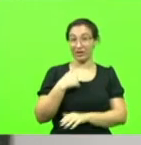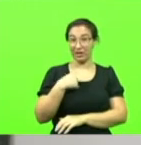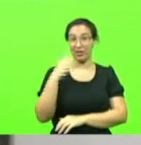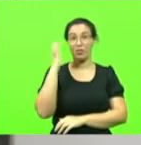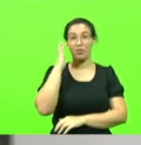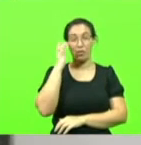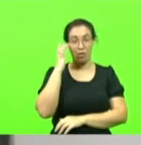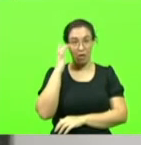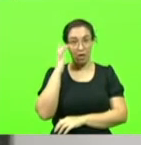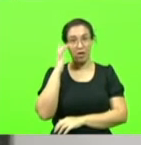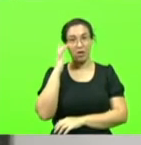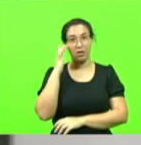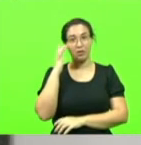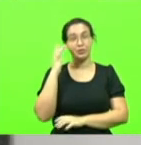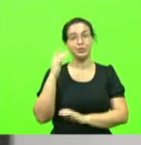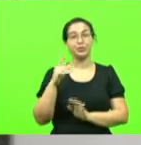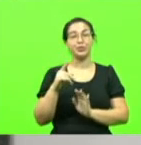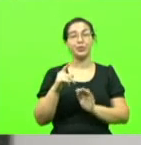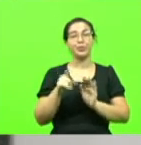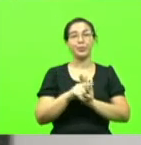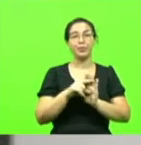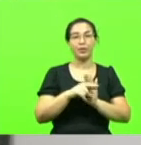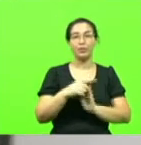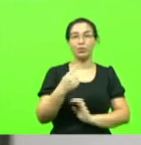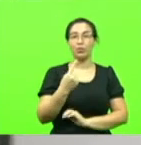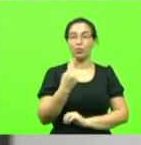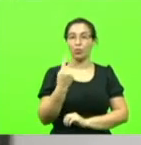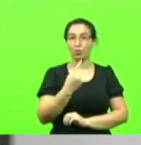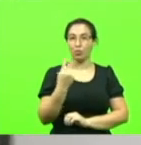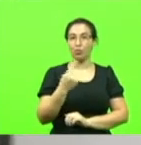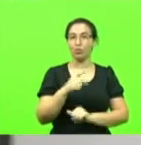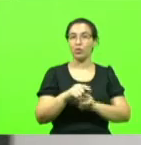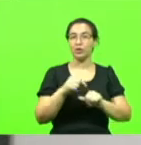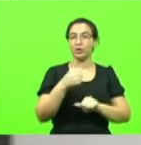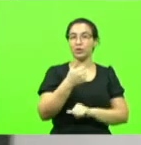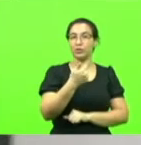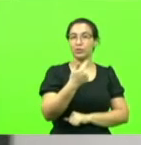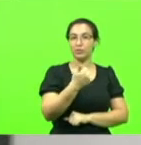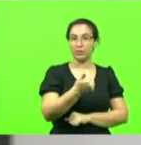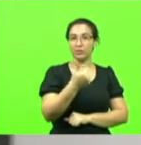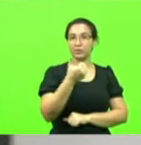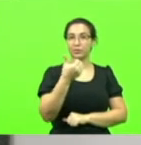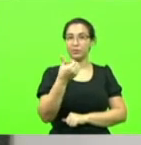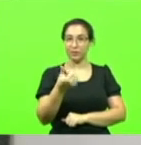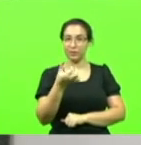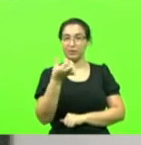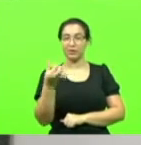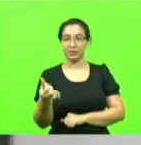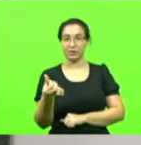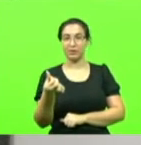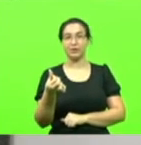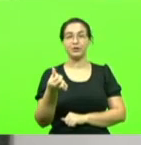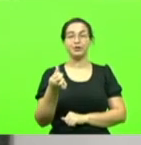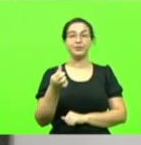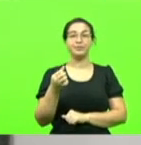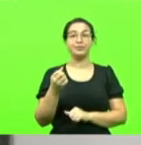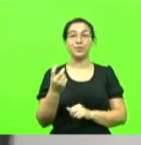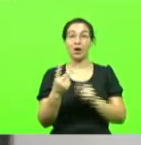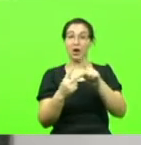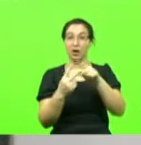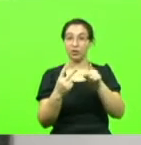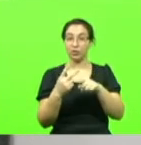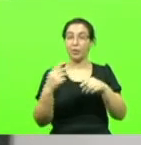meu ver a luz do parágrafo único do artigo 216 do regimento interno do poder ler em ambas as proposições